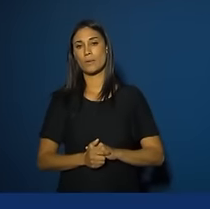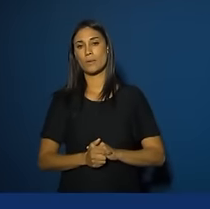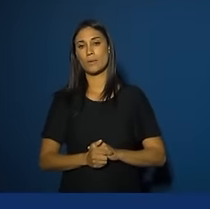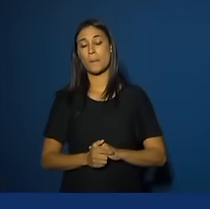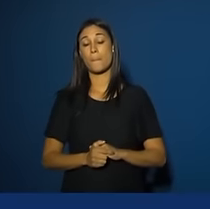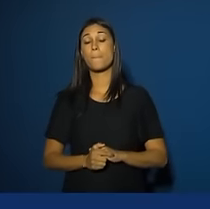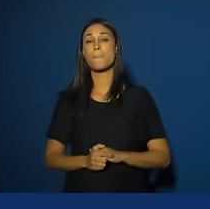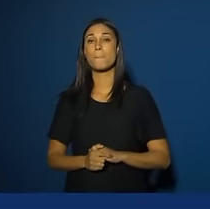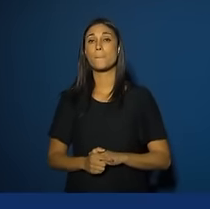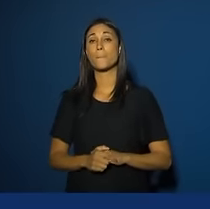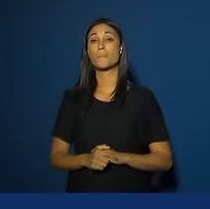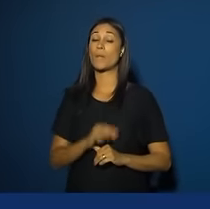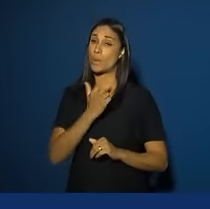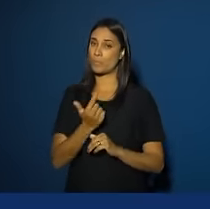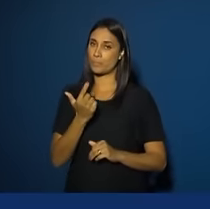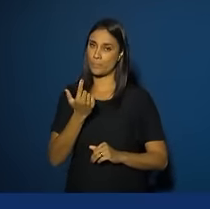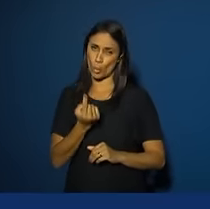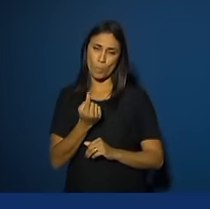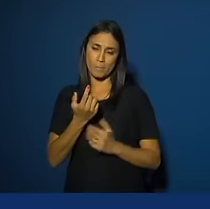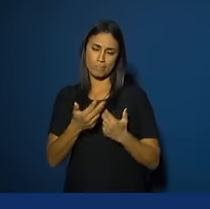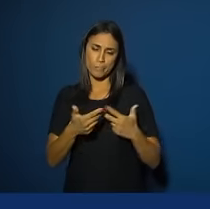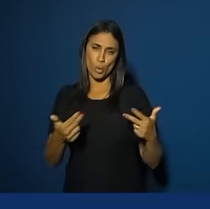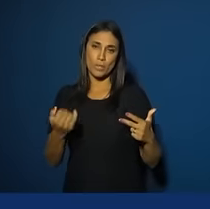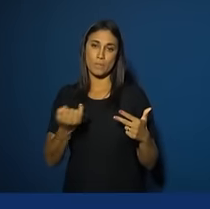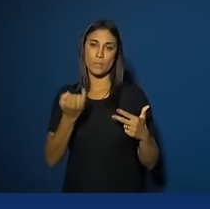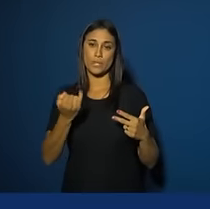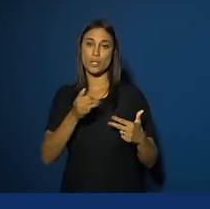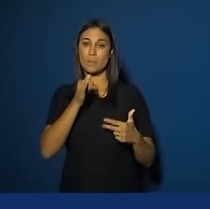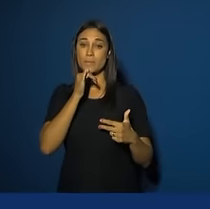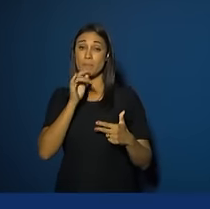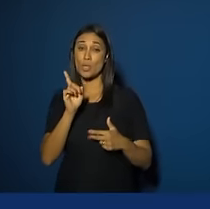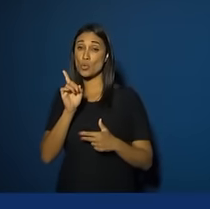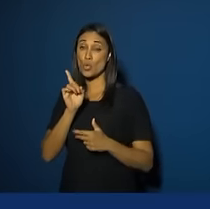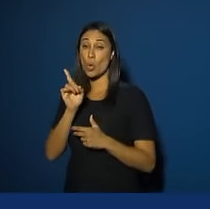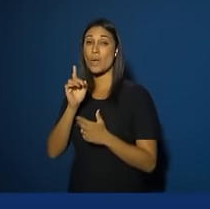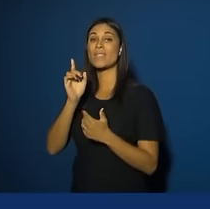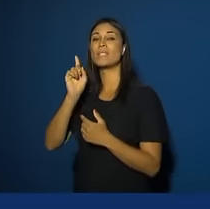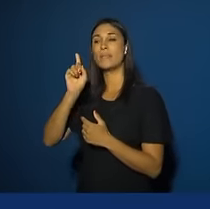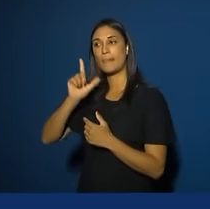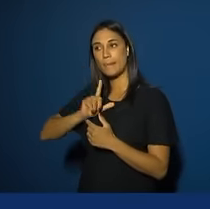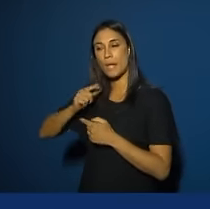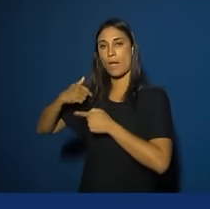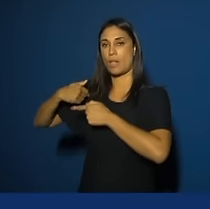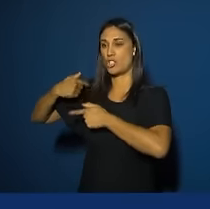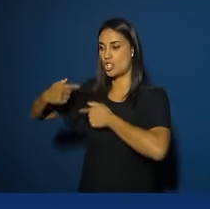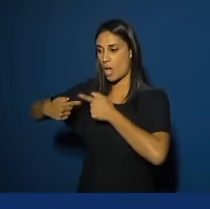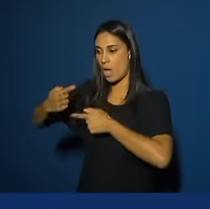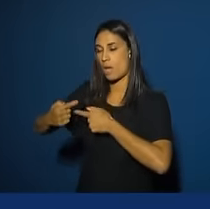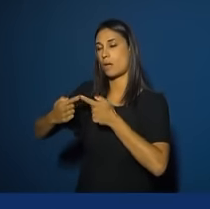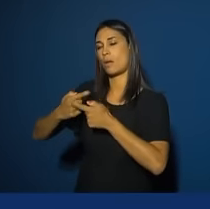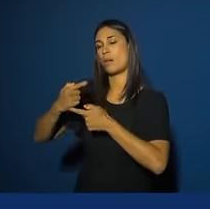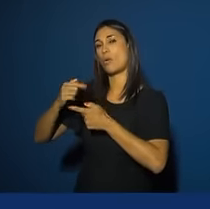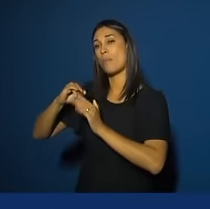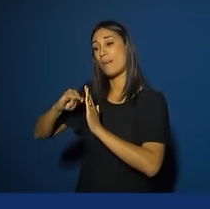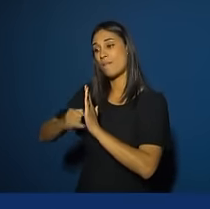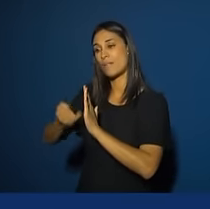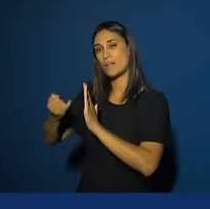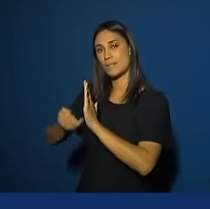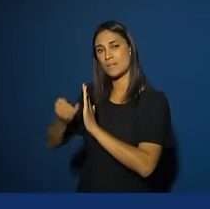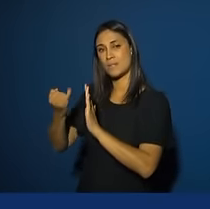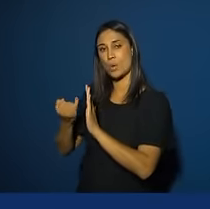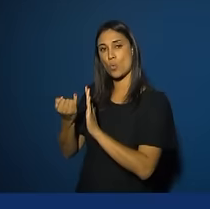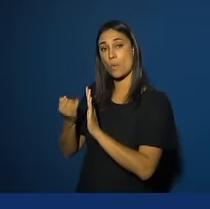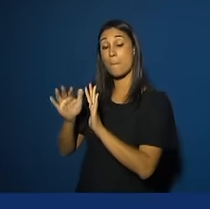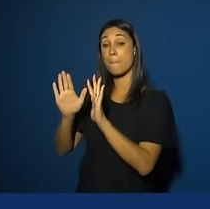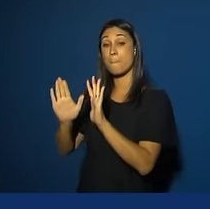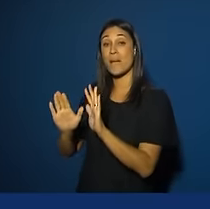na análise. Um ponto é que não só é improvável que você gere a inflação na meta com as expectativas desancoradas,